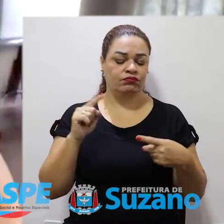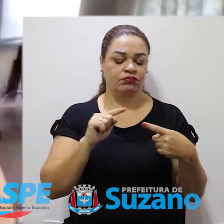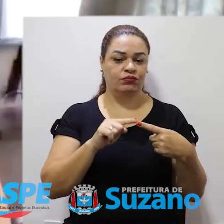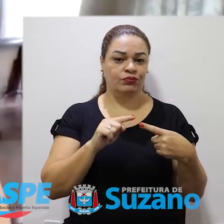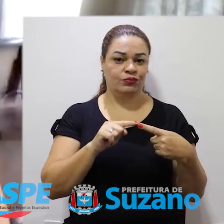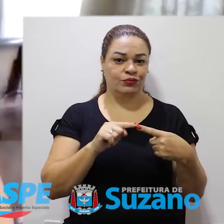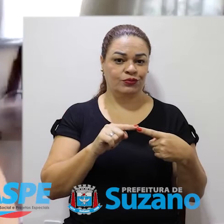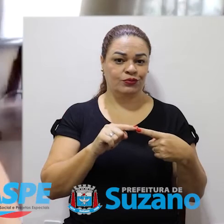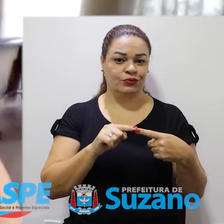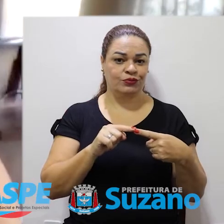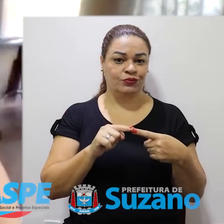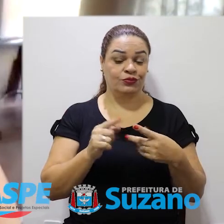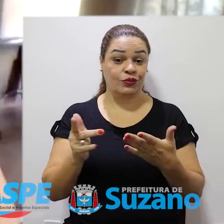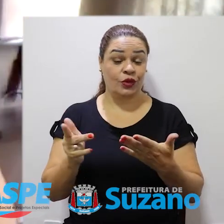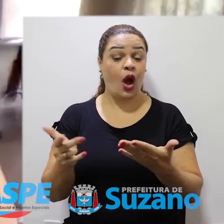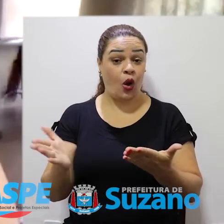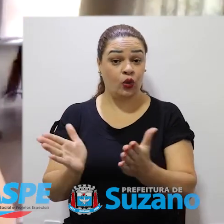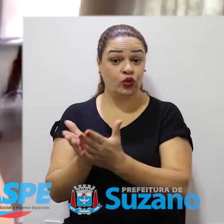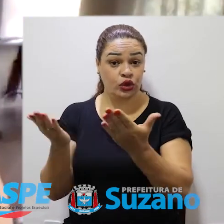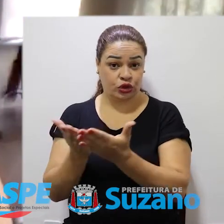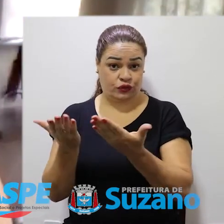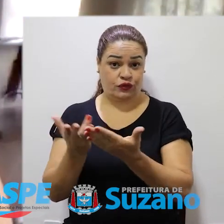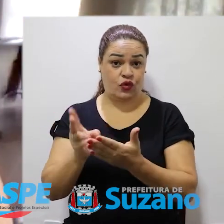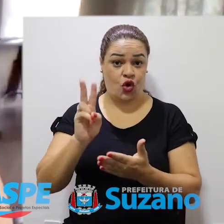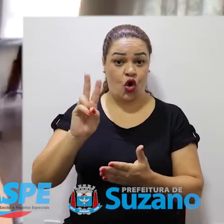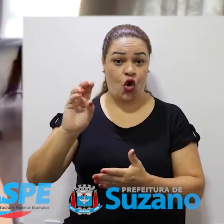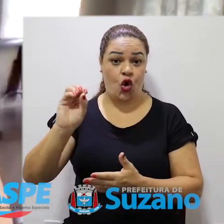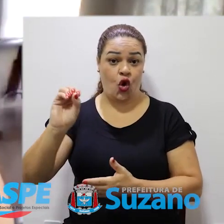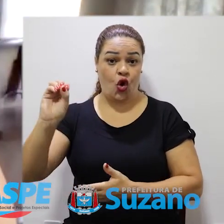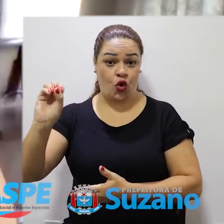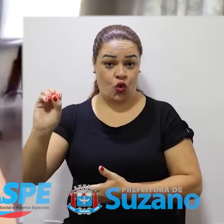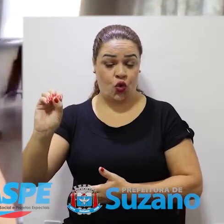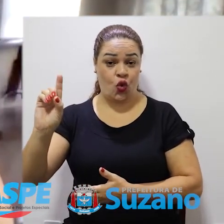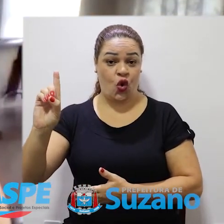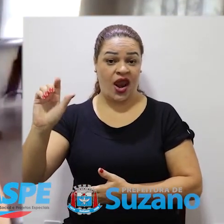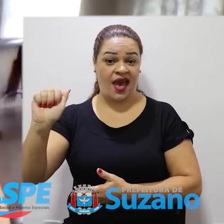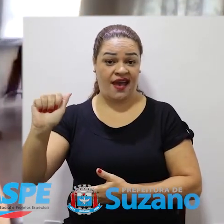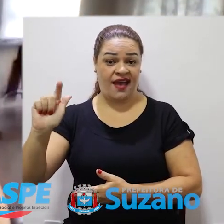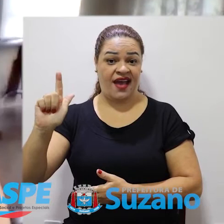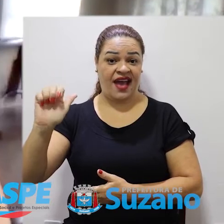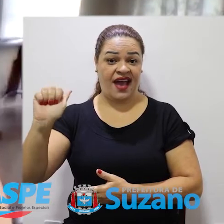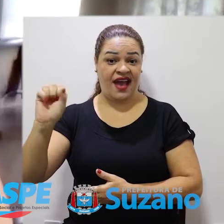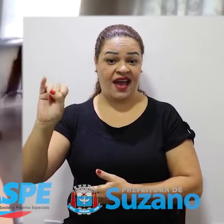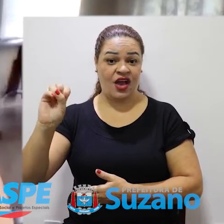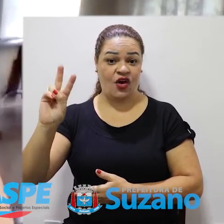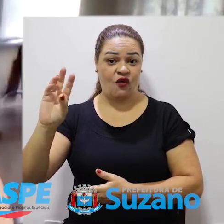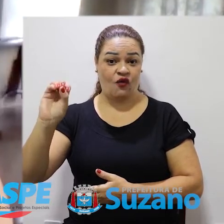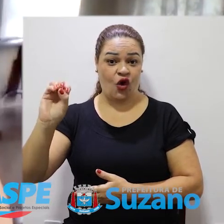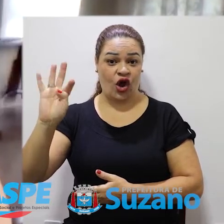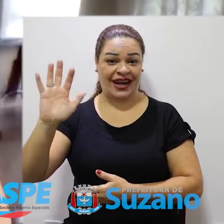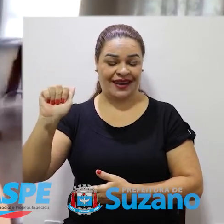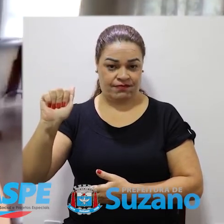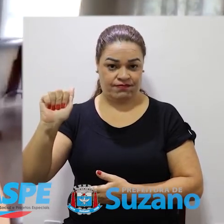ela está num livro chamado Voo da Gaivota, que é da Emmanuelle Laborie. Ela é uma artista francesa,